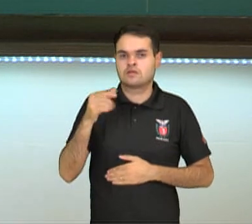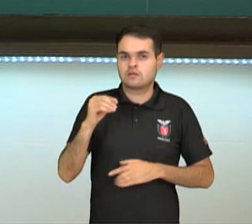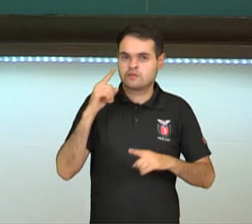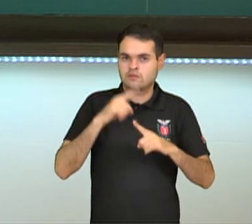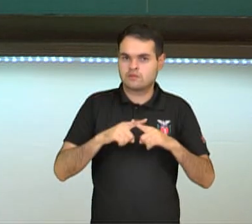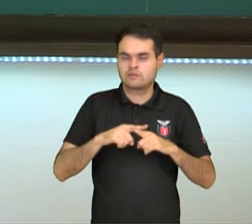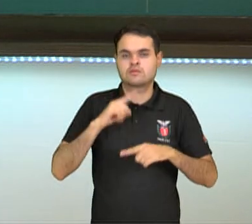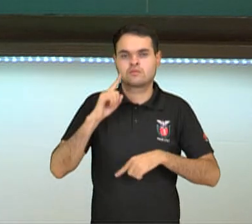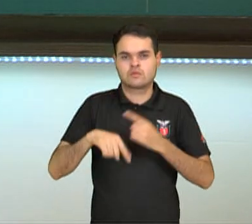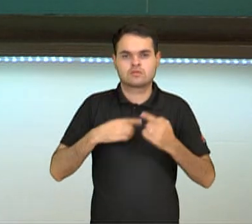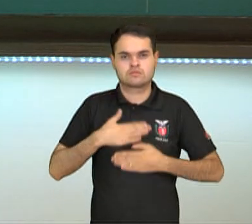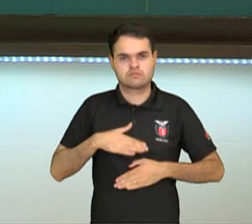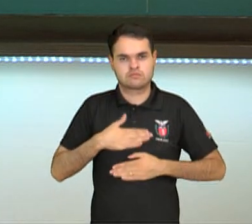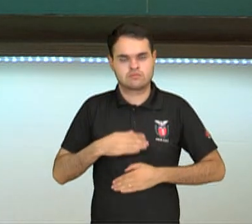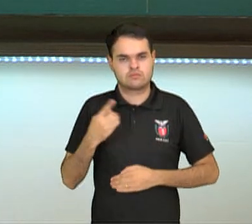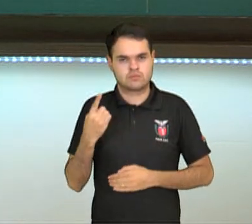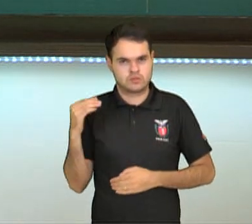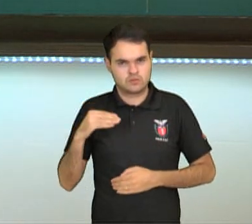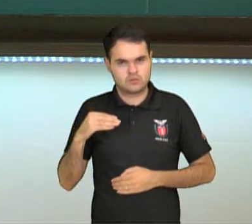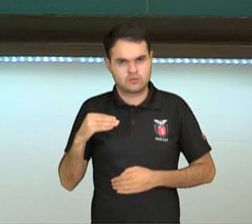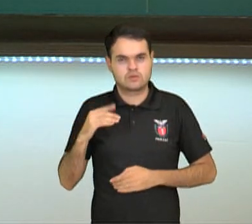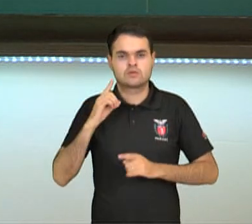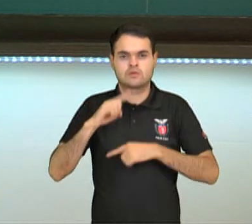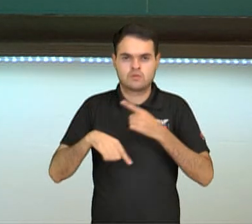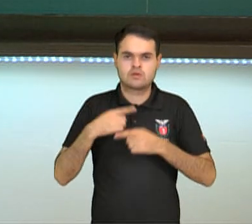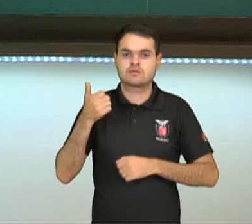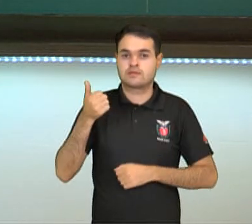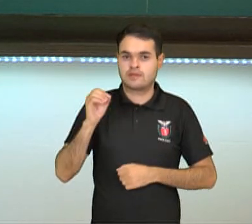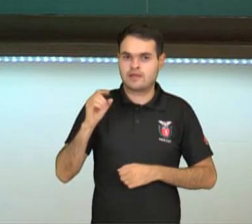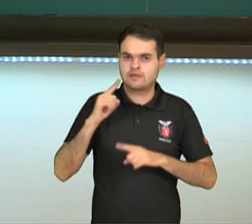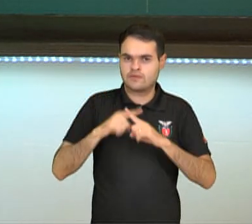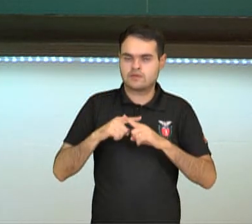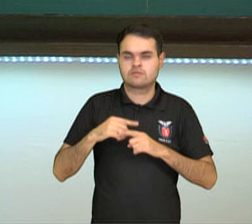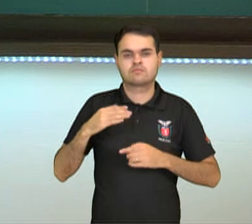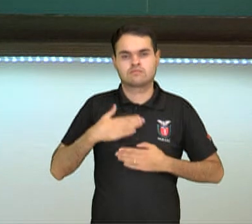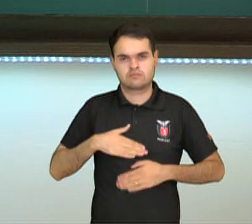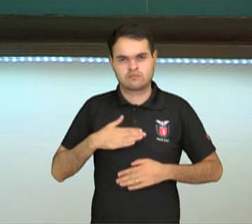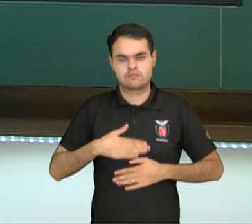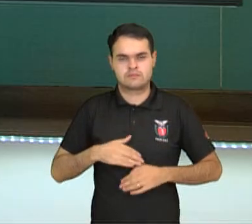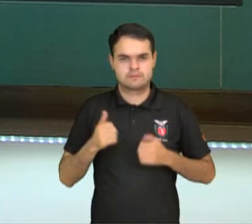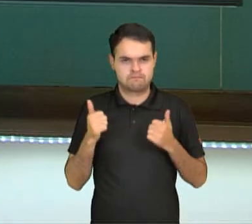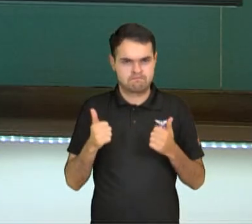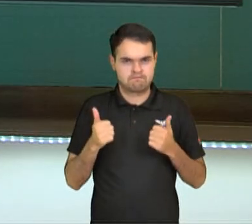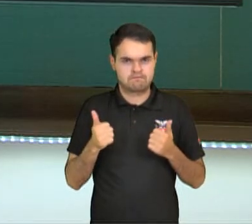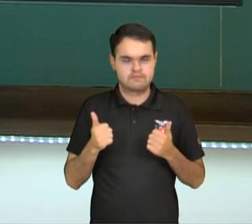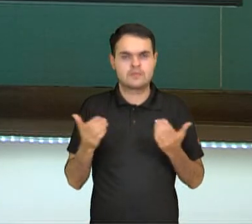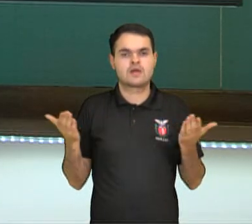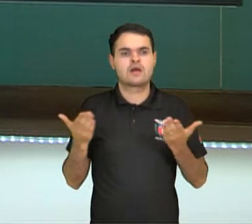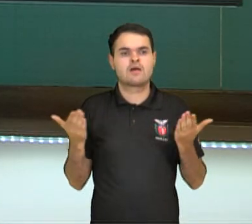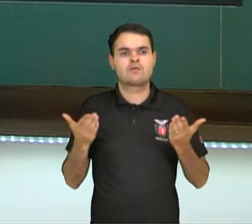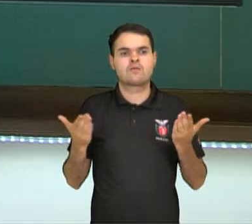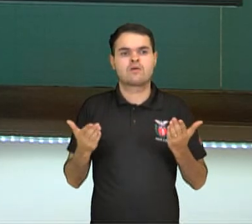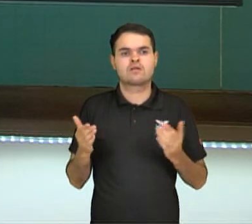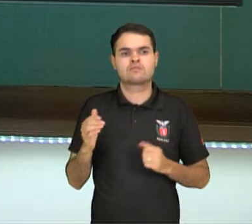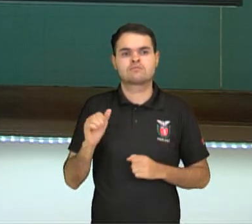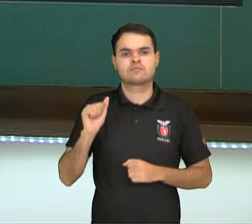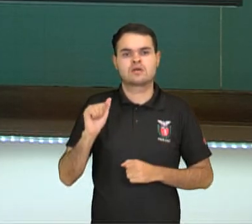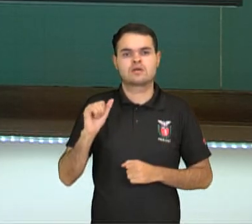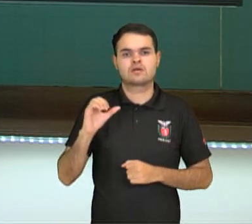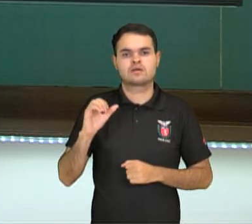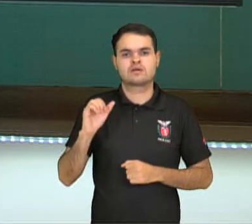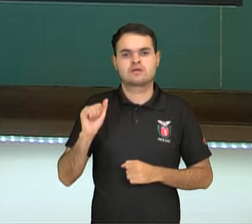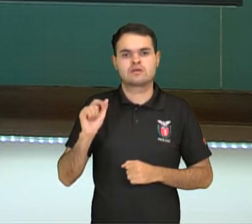1 minuto, 10 vezes. Essa é a sequência do burpee. Agora a gente vai falar do